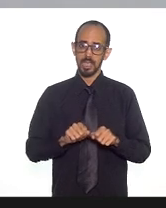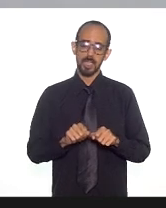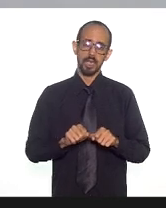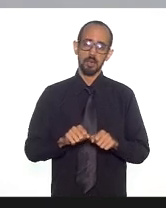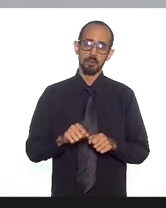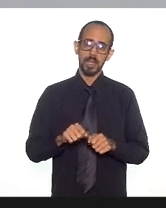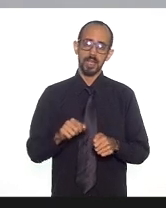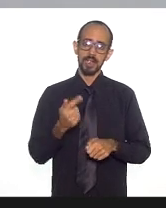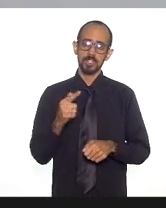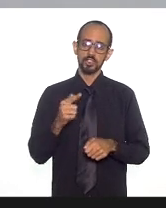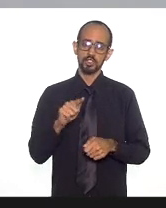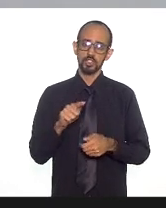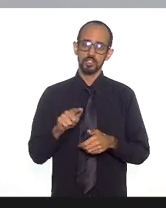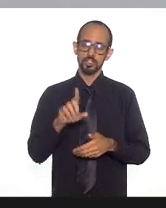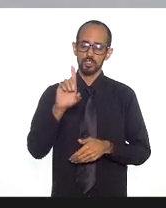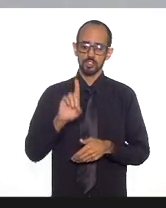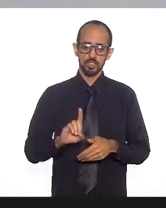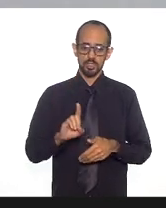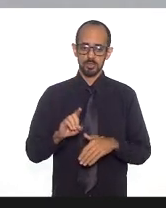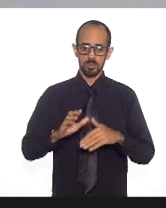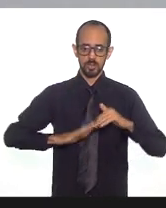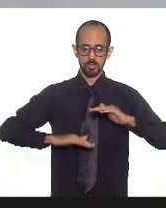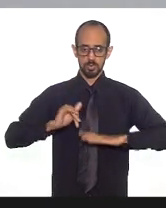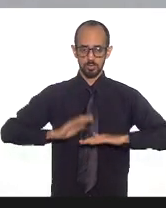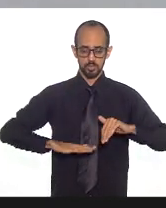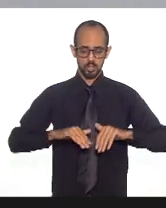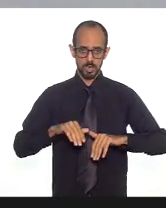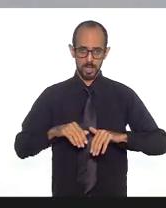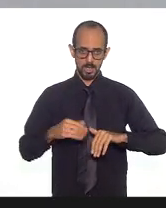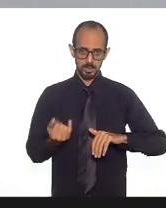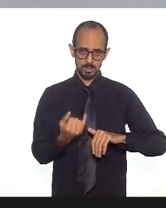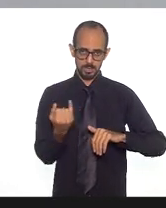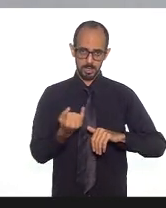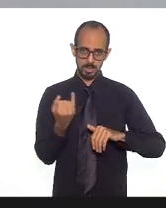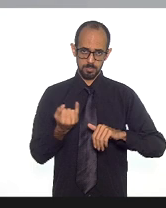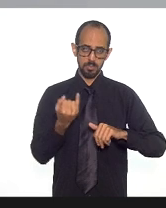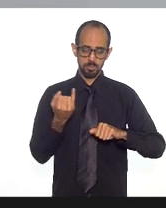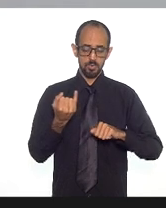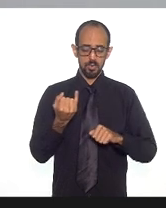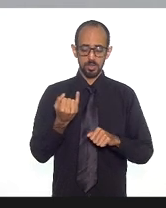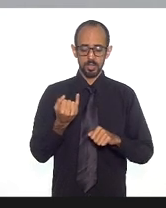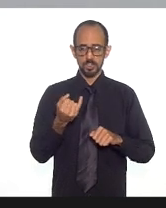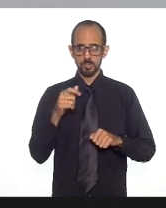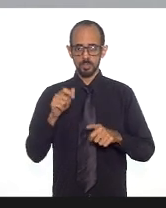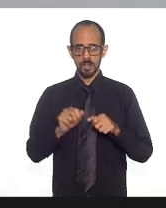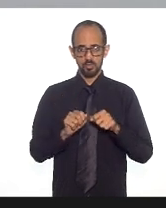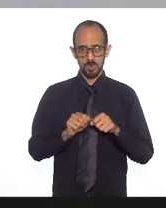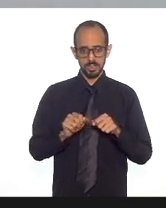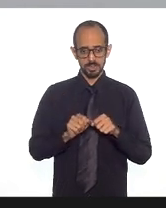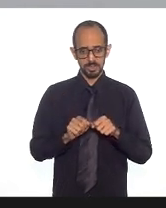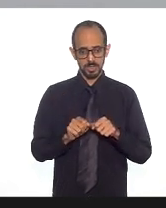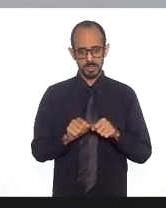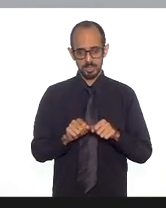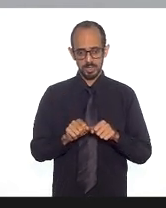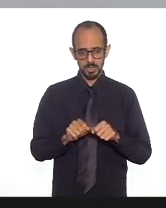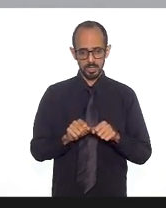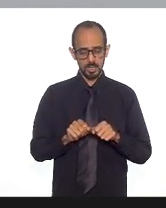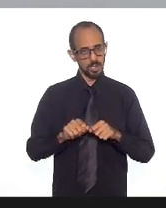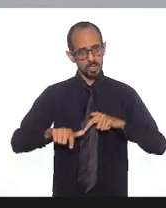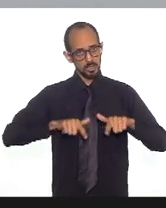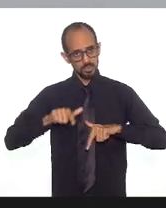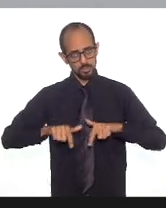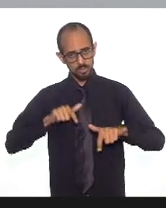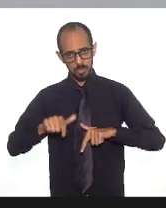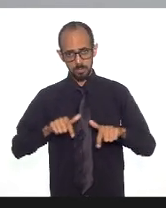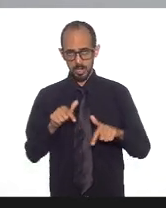direitos para esses profissionais que estão na ponta, que são tão importantes para a realização das atividades